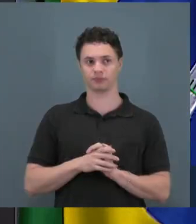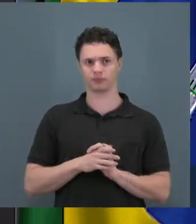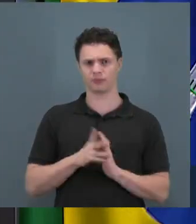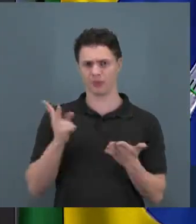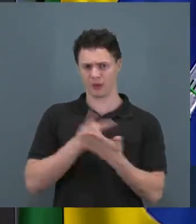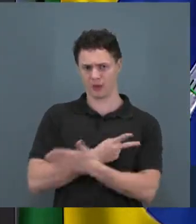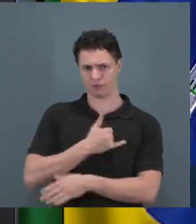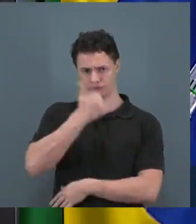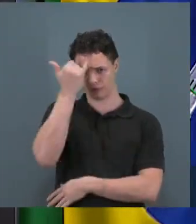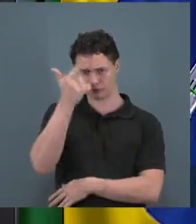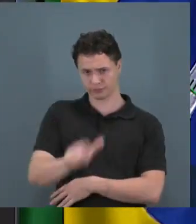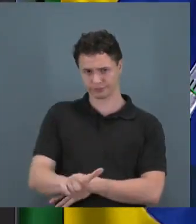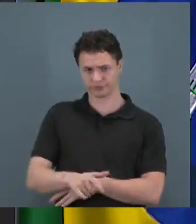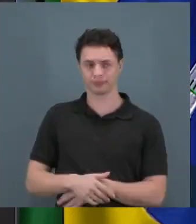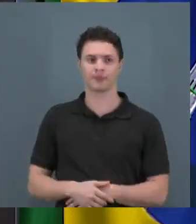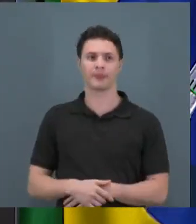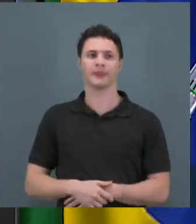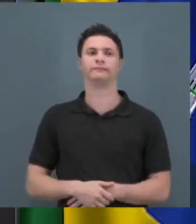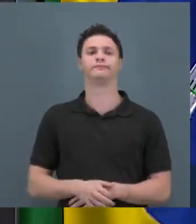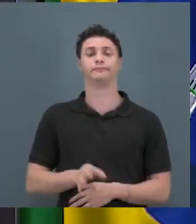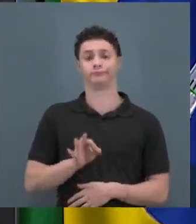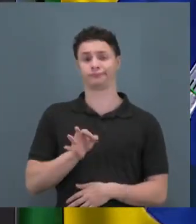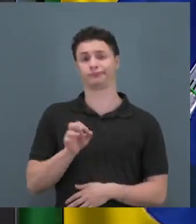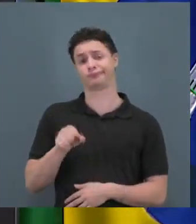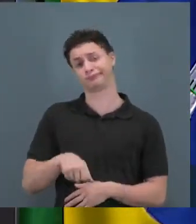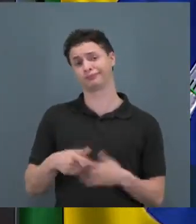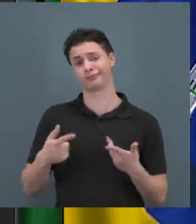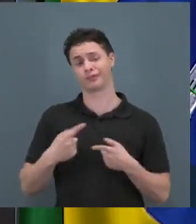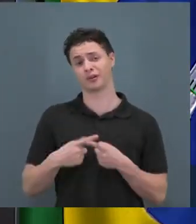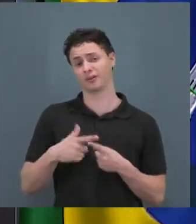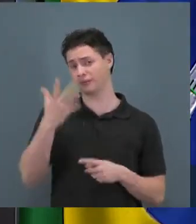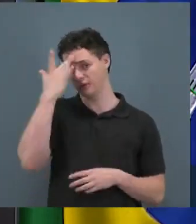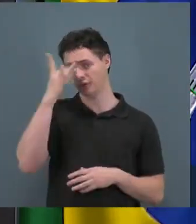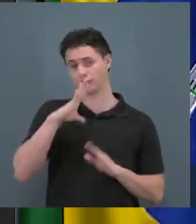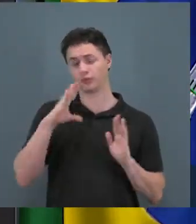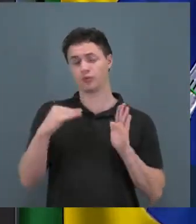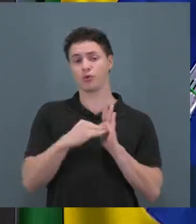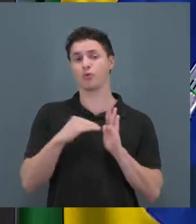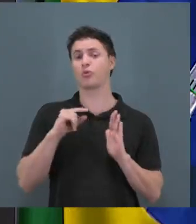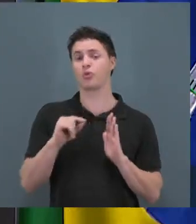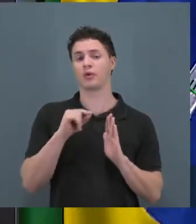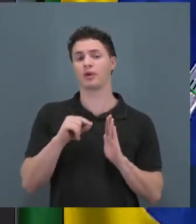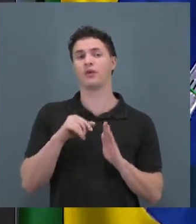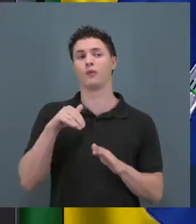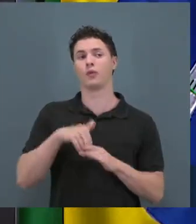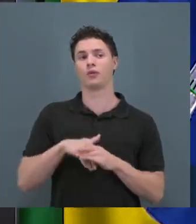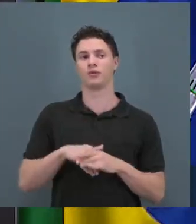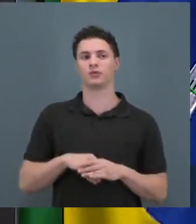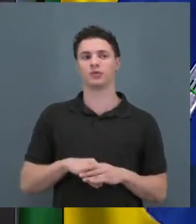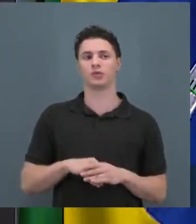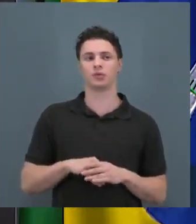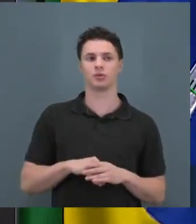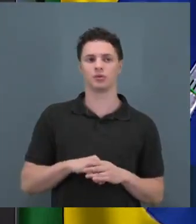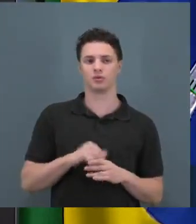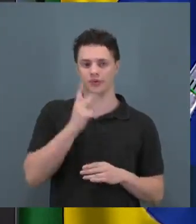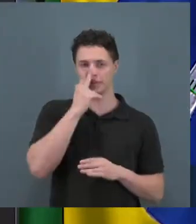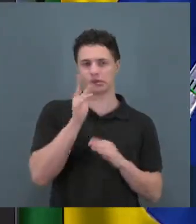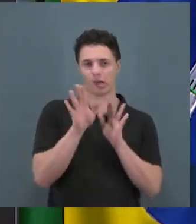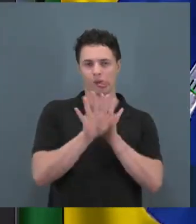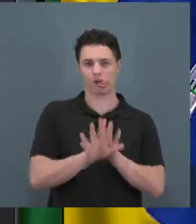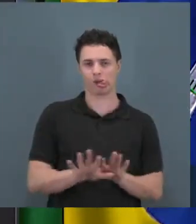novo? Sim, porque amanhã foi colocado na pauta de forma sorrateira.